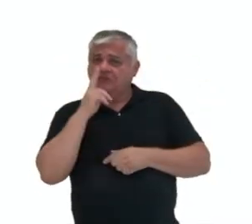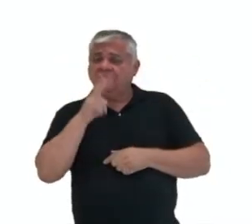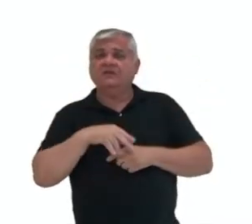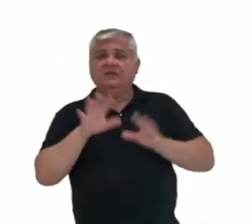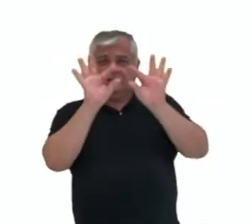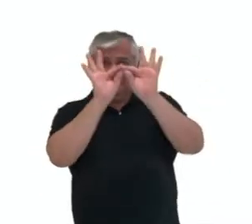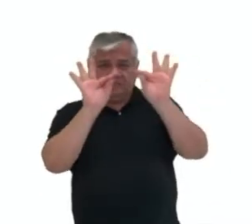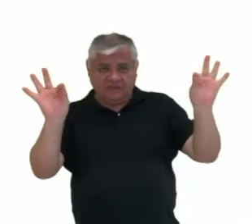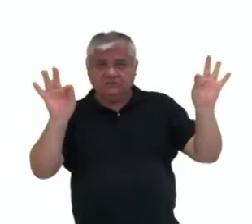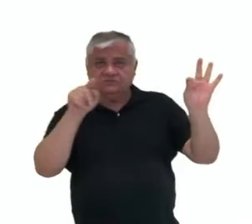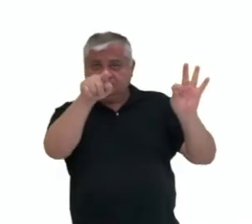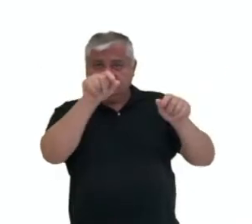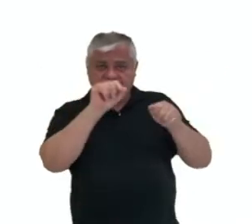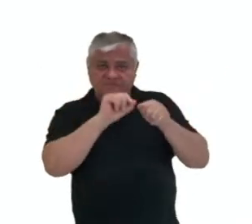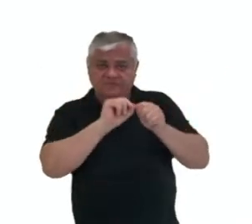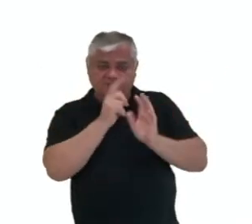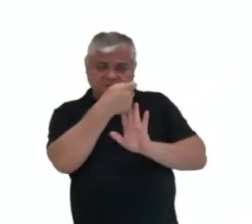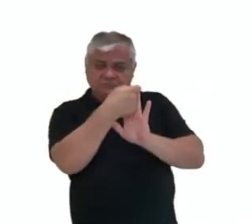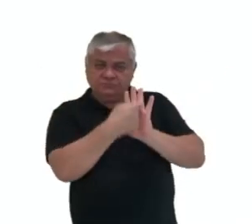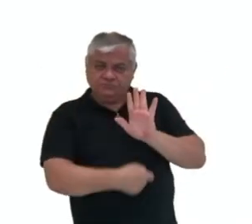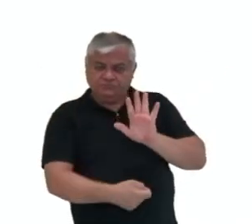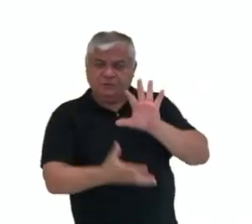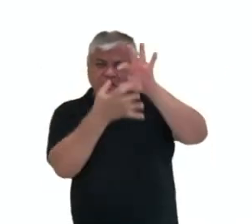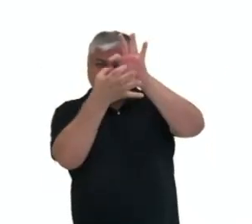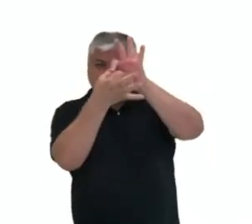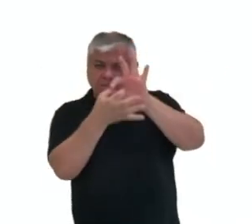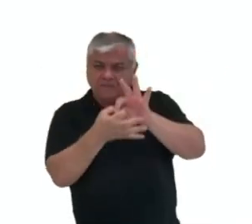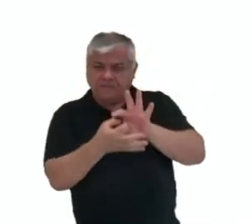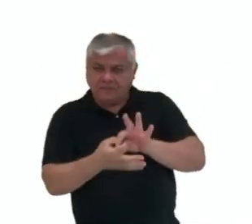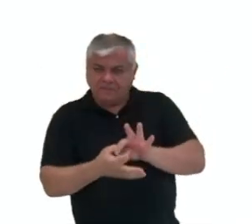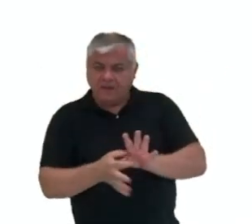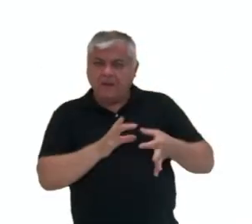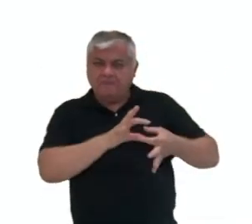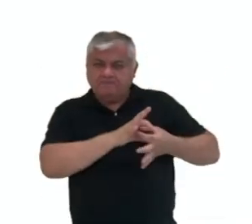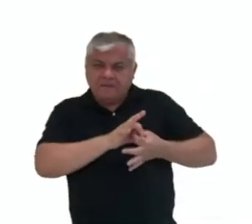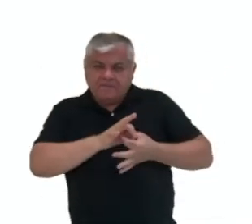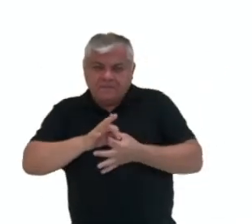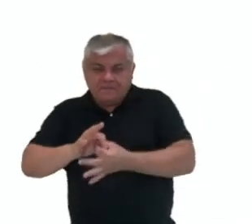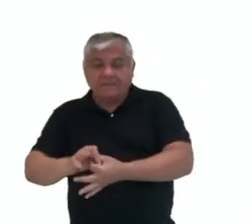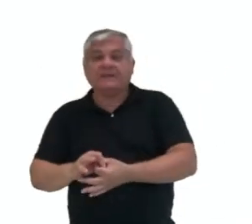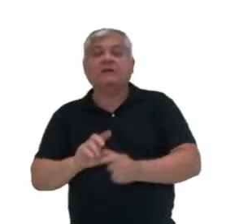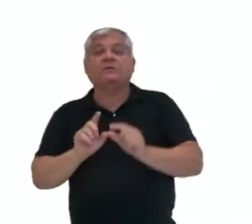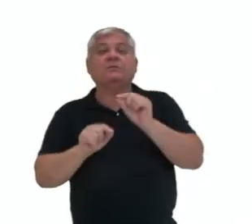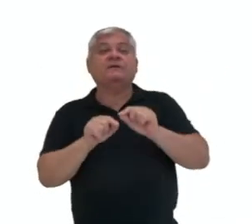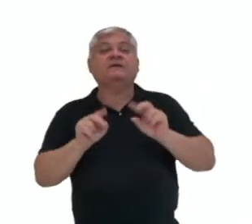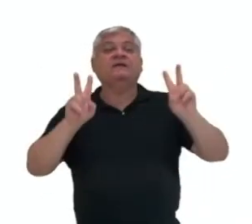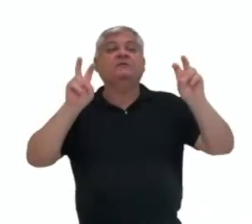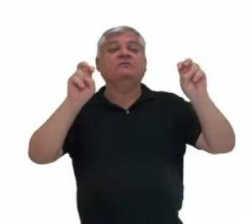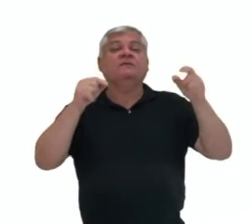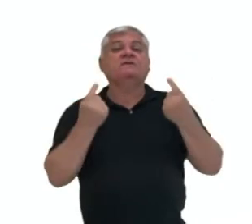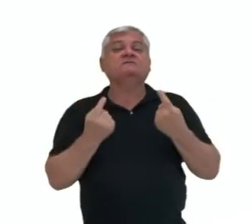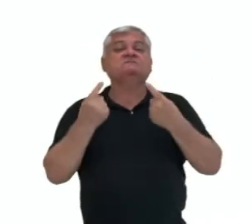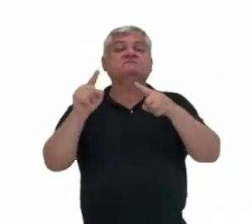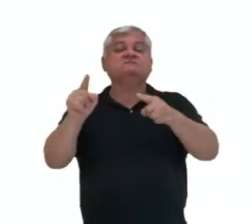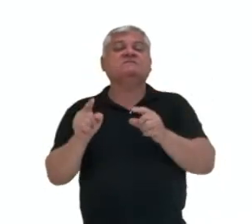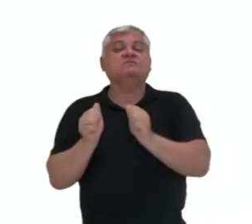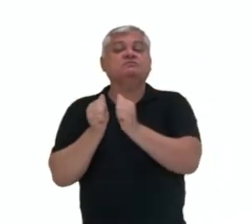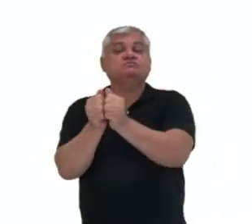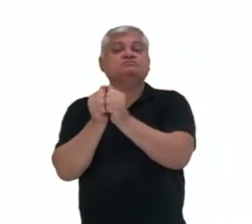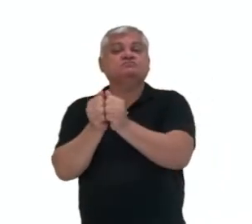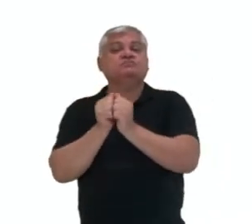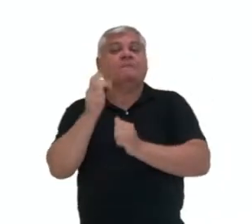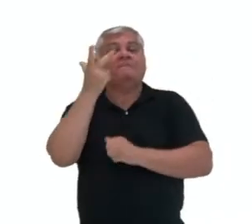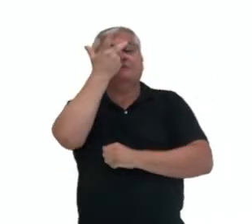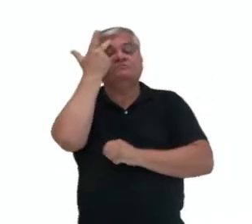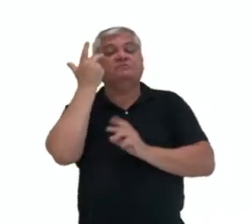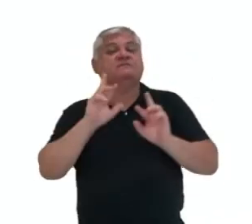motivadores, redija um texto dissertativo argumentativo a respeito do seguinte tema: o desafio de se conviver com a diferença.